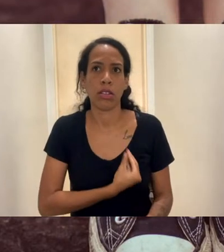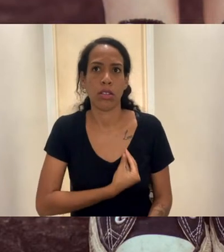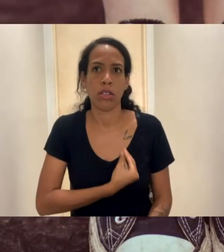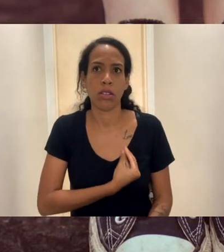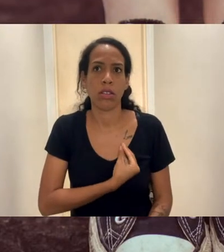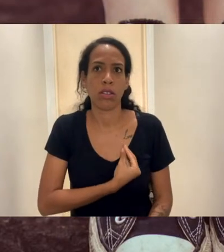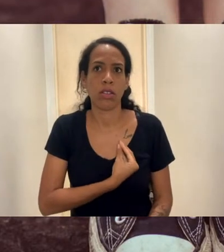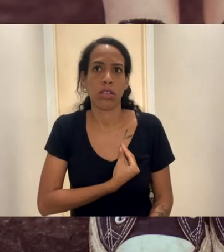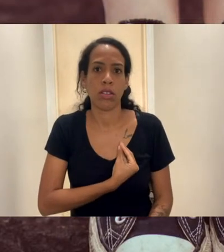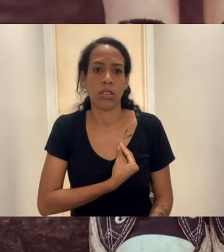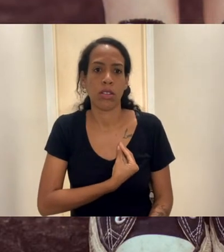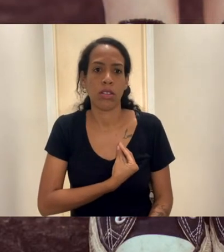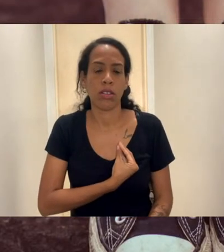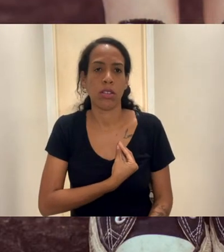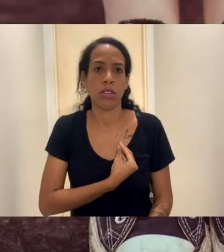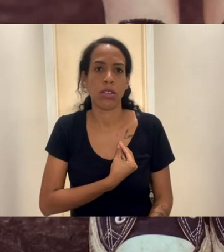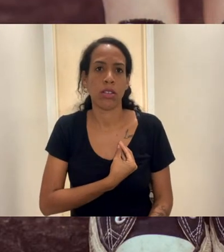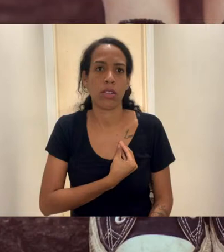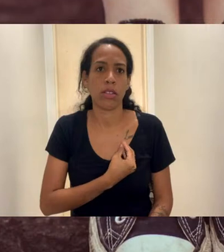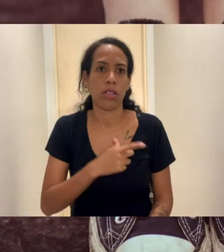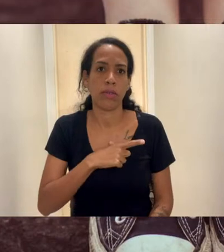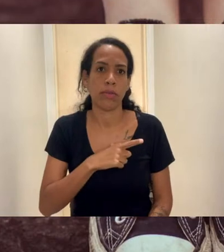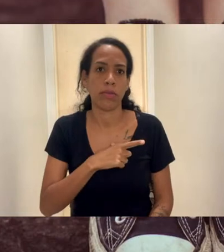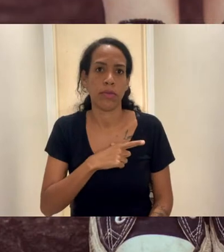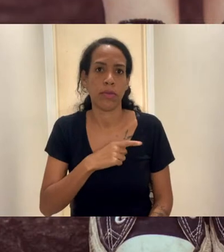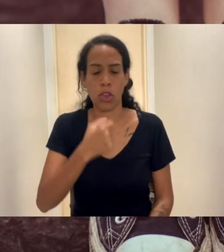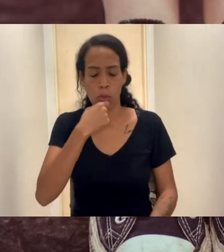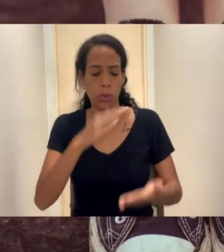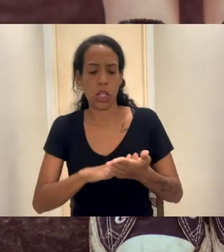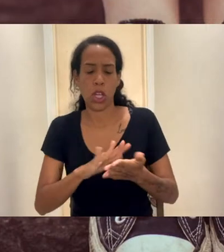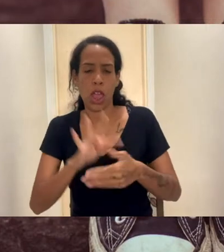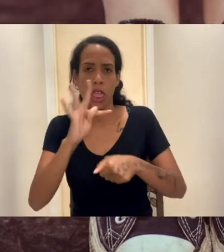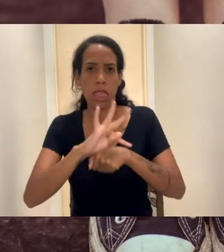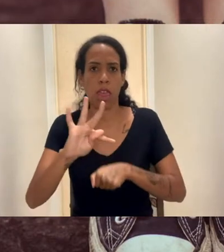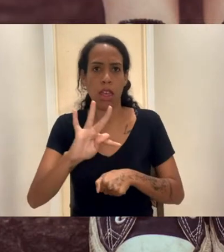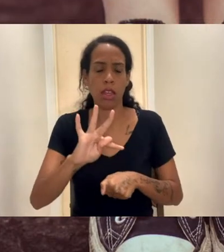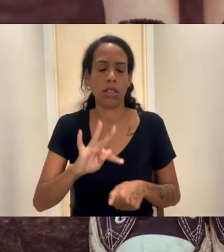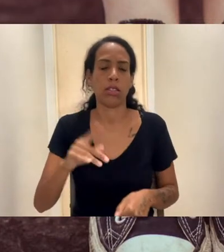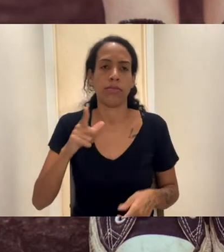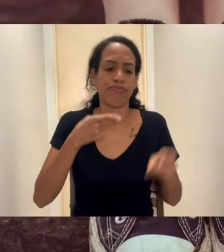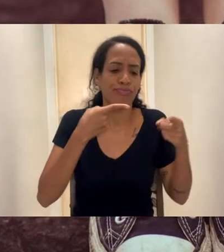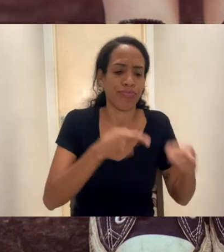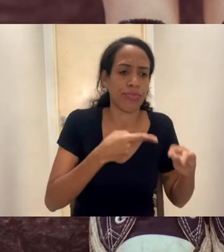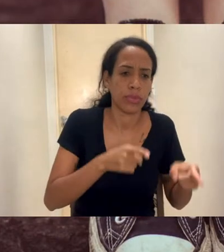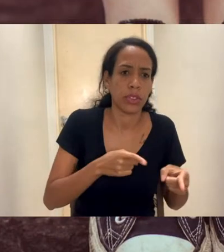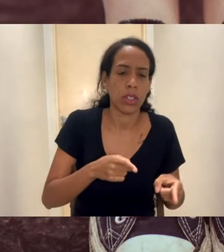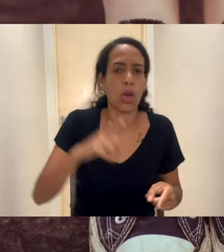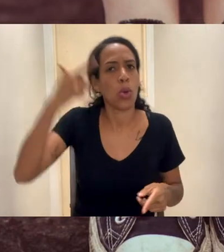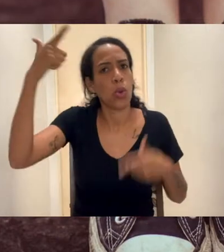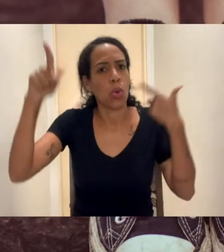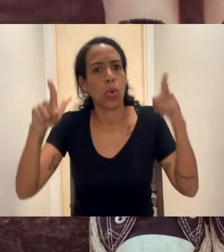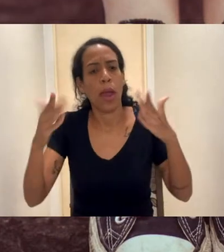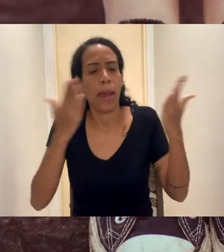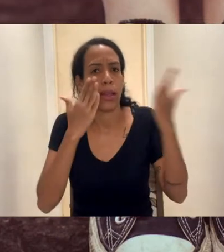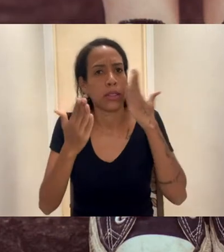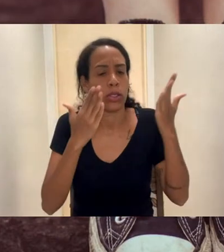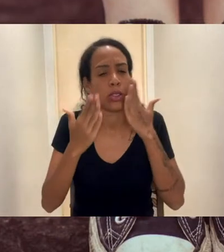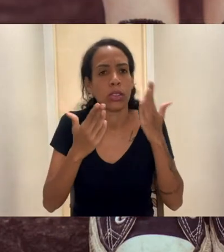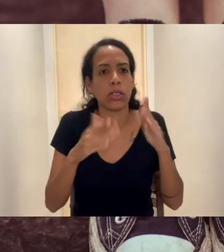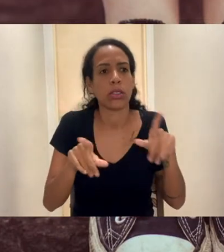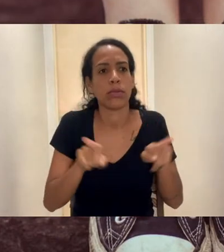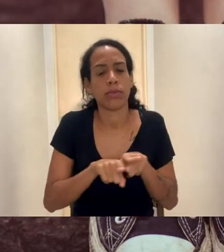comissões disciplinares, sendo que a opinião técnica e crítica na elaboração de um documento psicológico deve